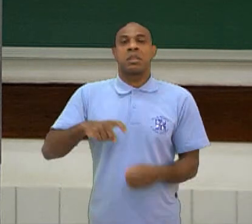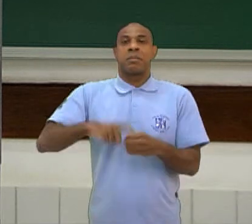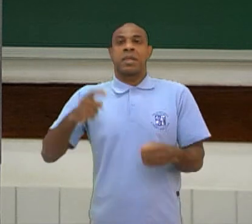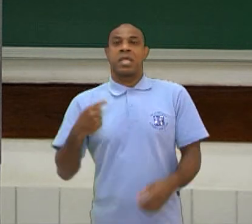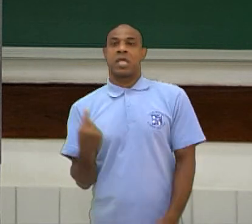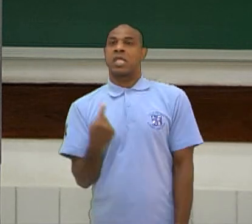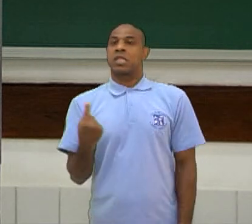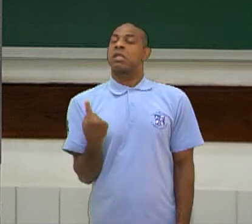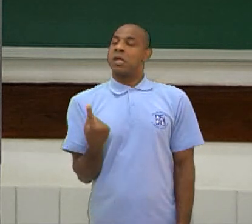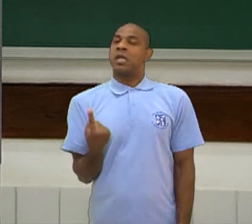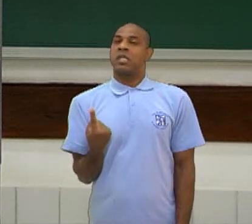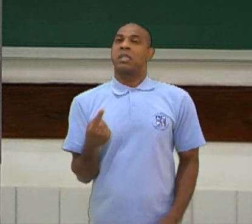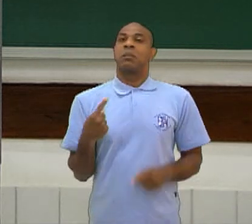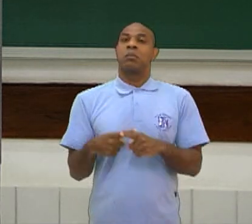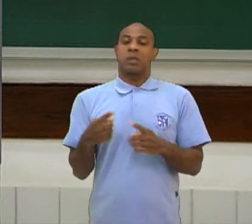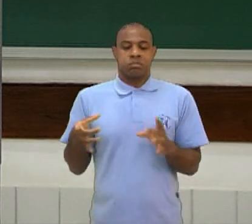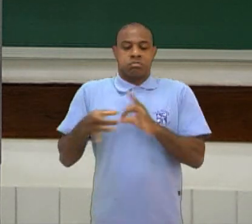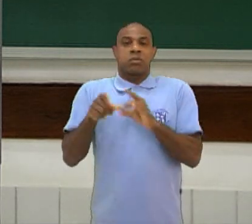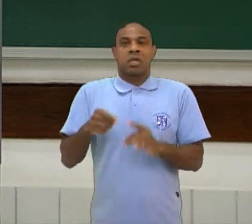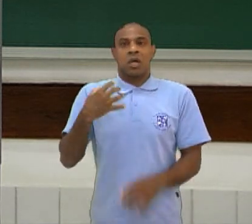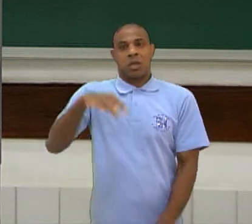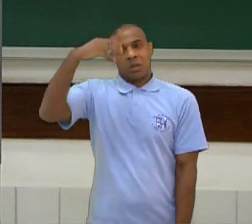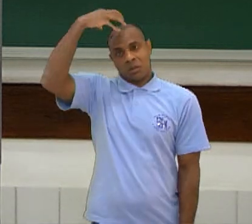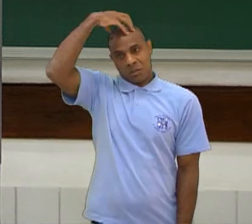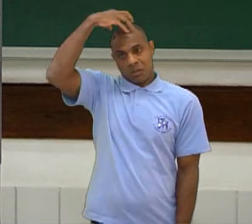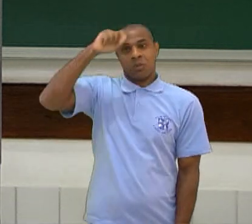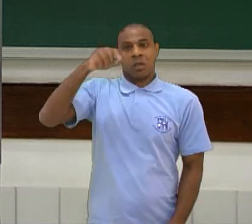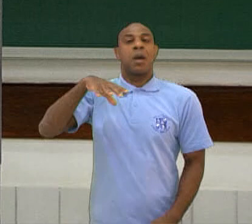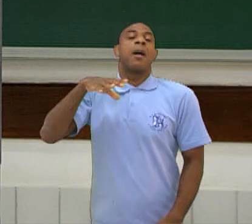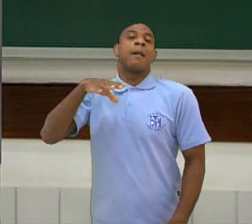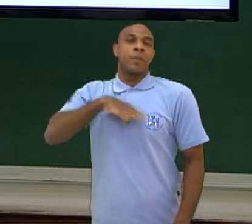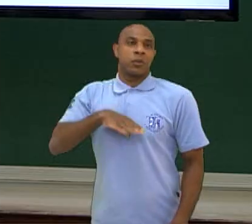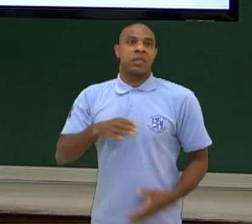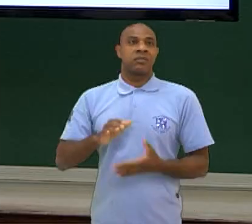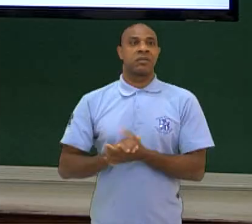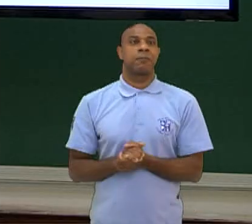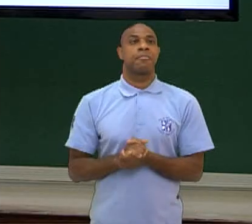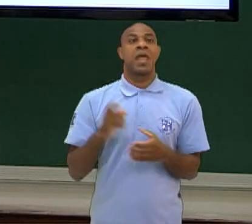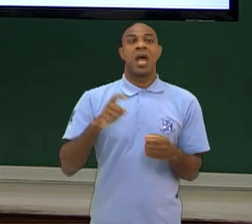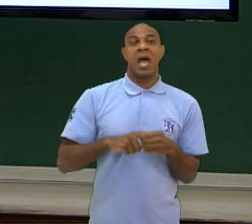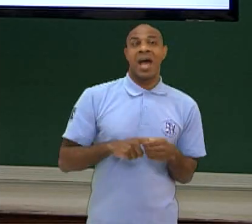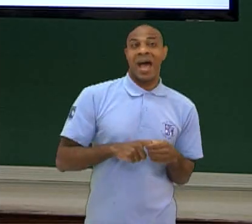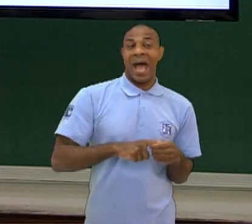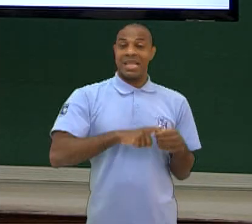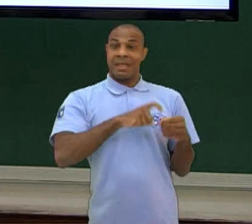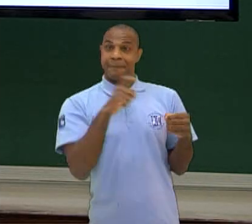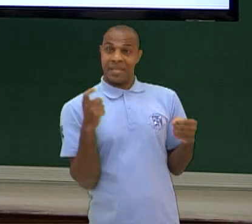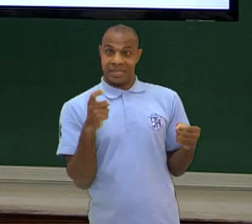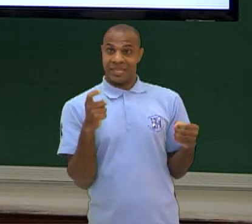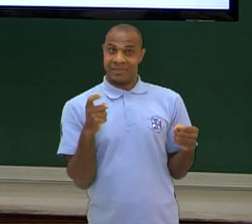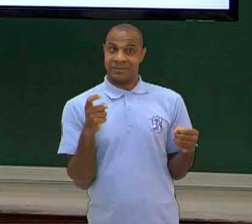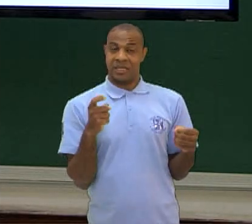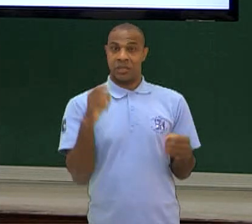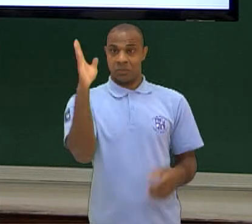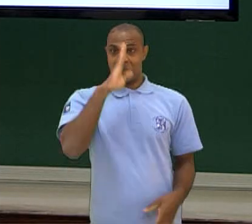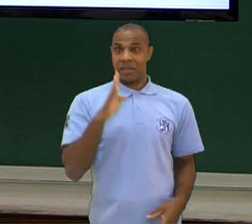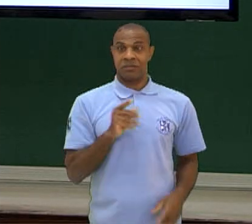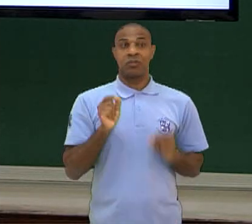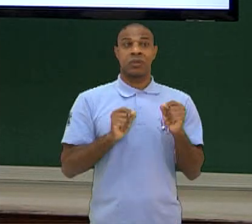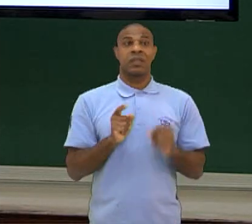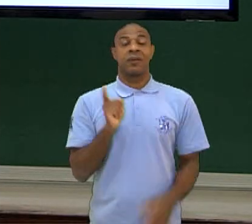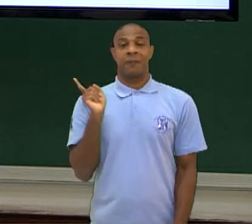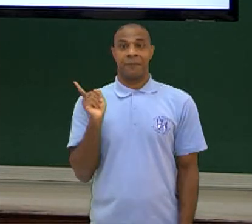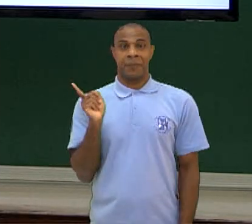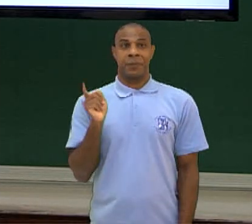tem em relação à coroa portuguesa. Então, a independência, a gente passa de colônia para uma